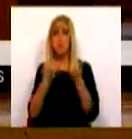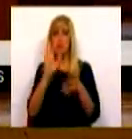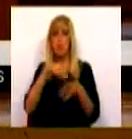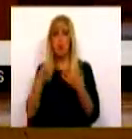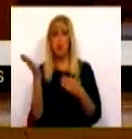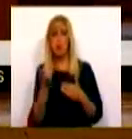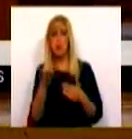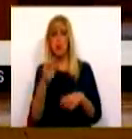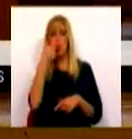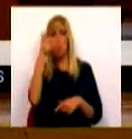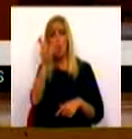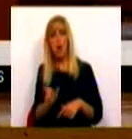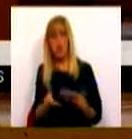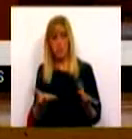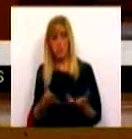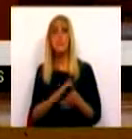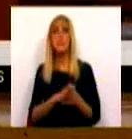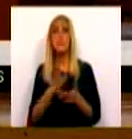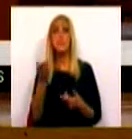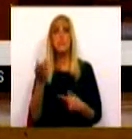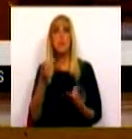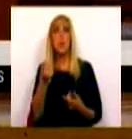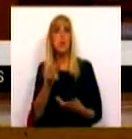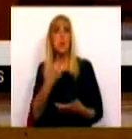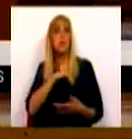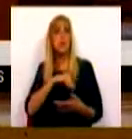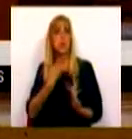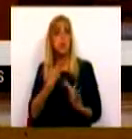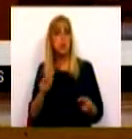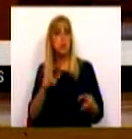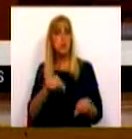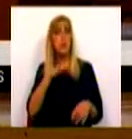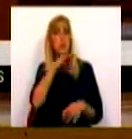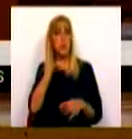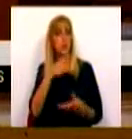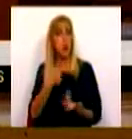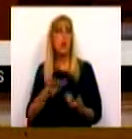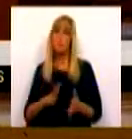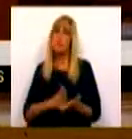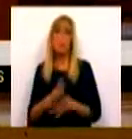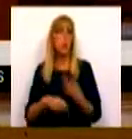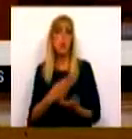direitos humanos. O rendimento disponível das famílias continua a crescer.